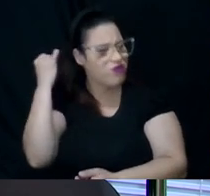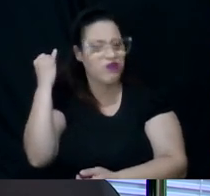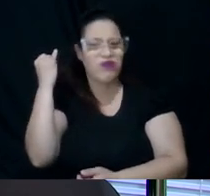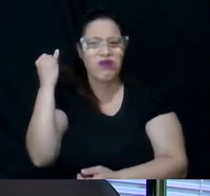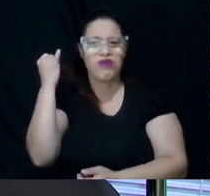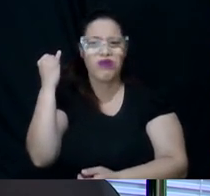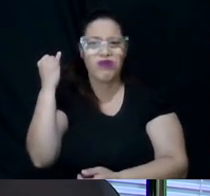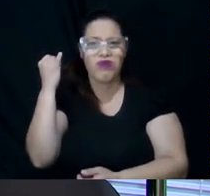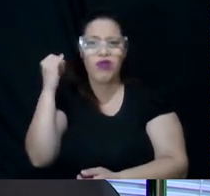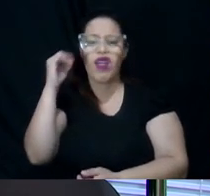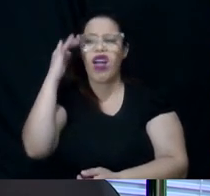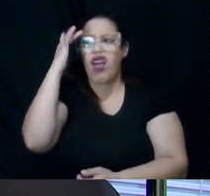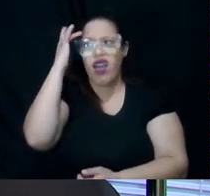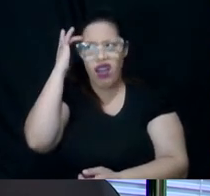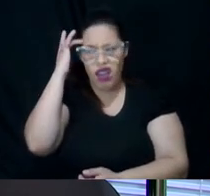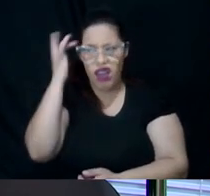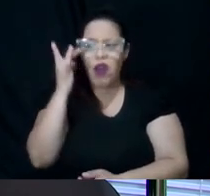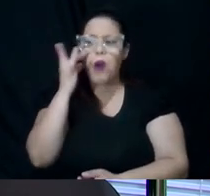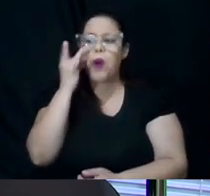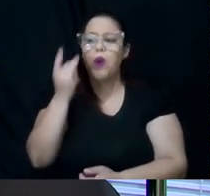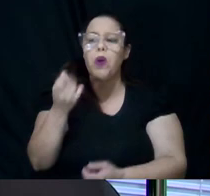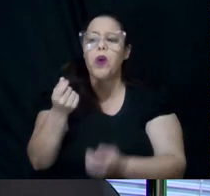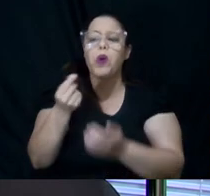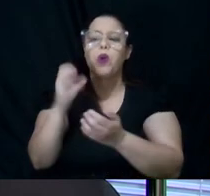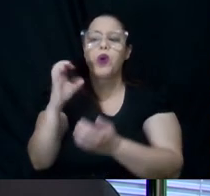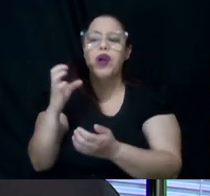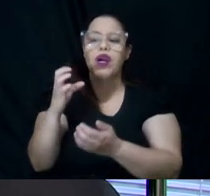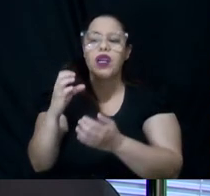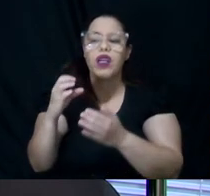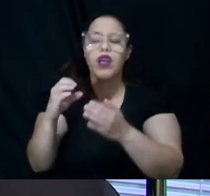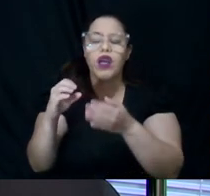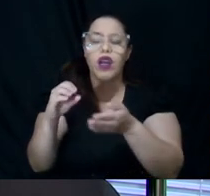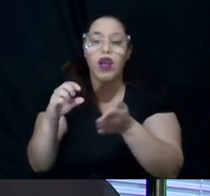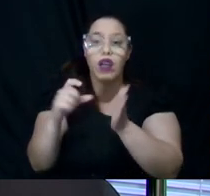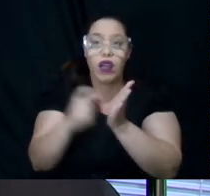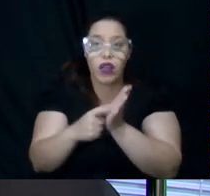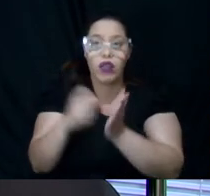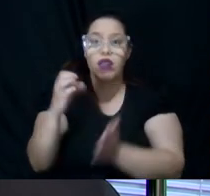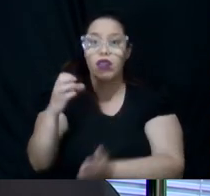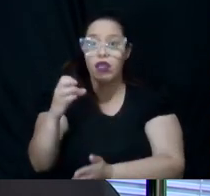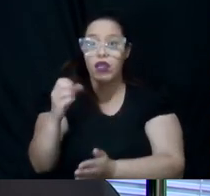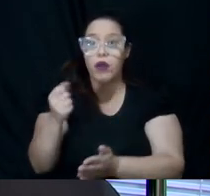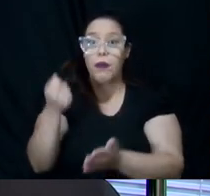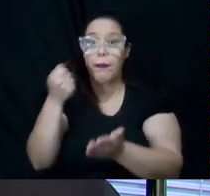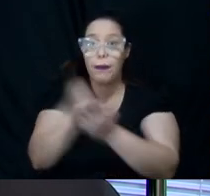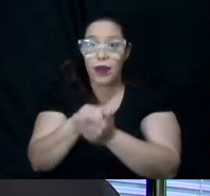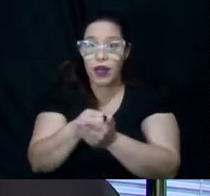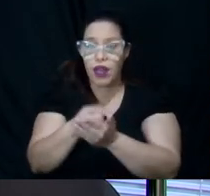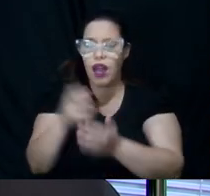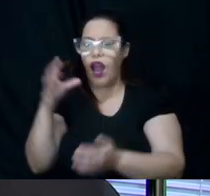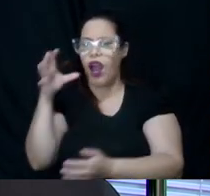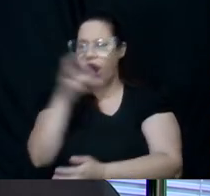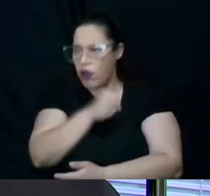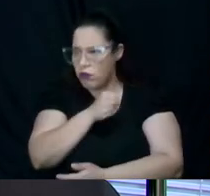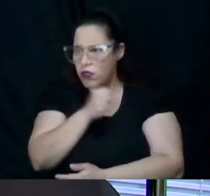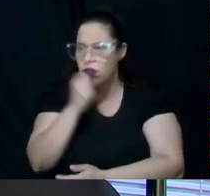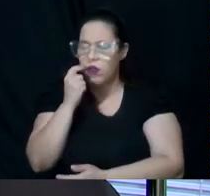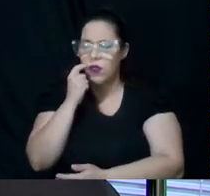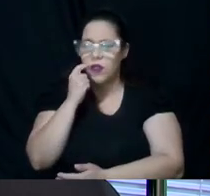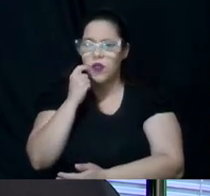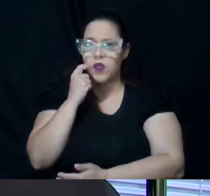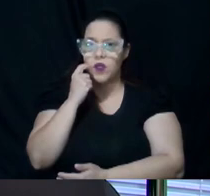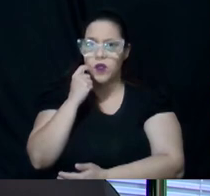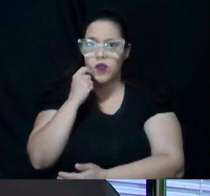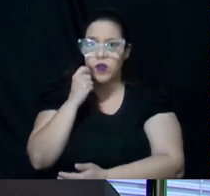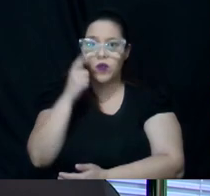quando for tomar acesso ao crédito, de que o crédito fácil, o crédito pré-aprovado, essas linhas mais rápidas, elas consequentemente vão ter